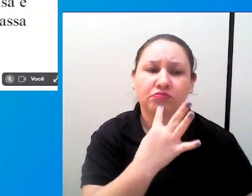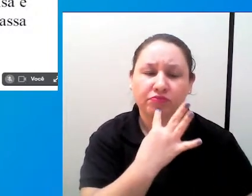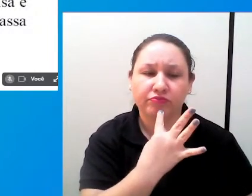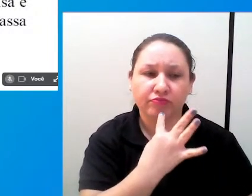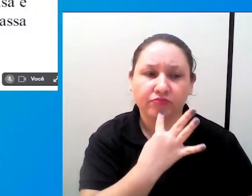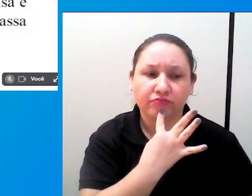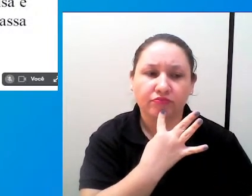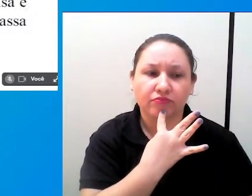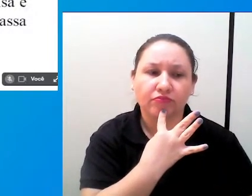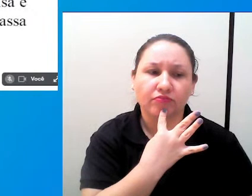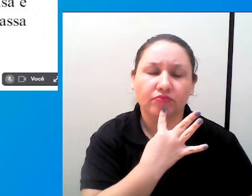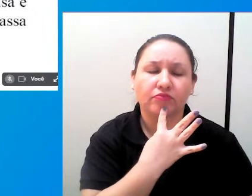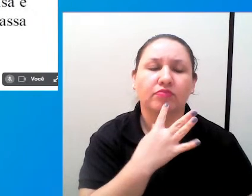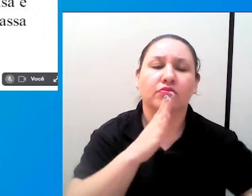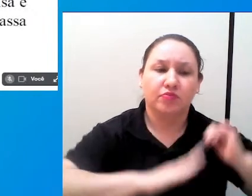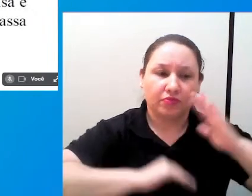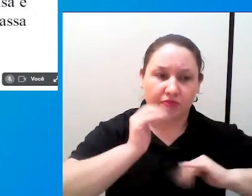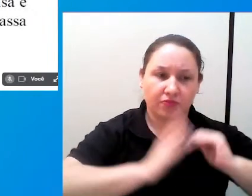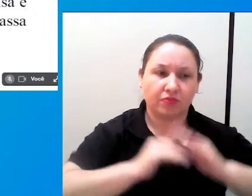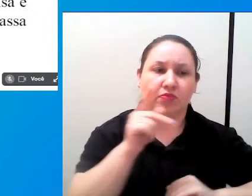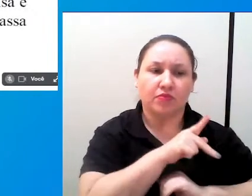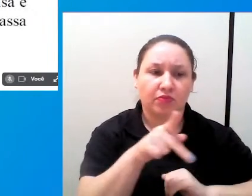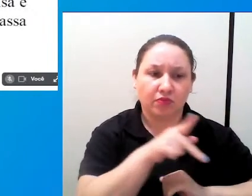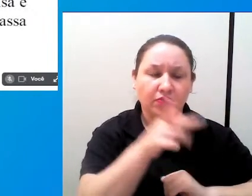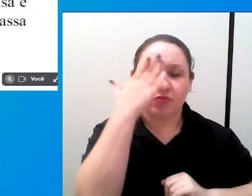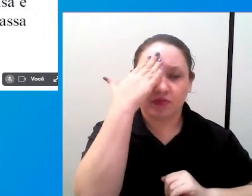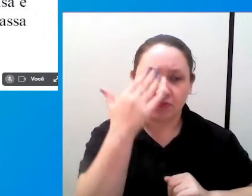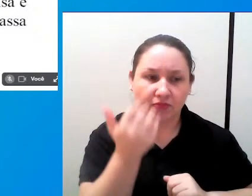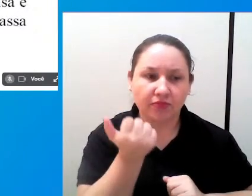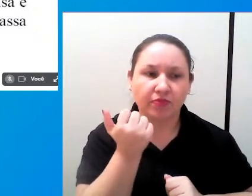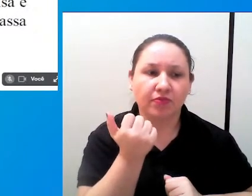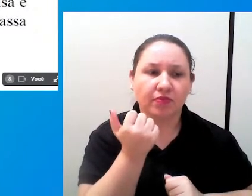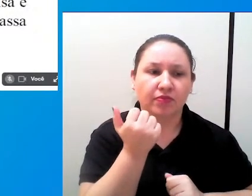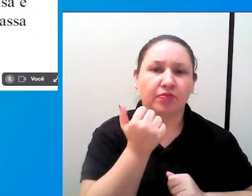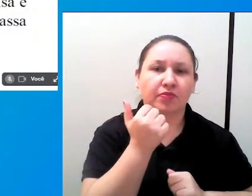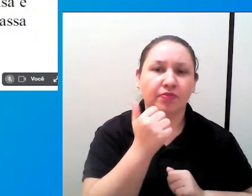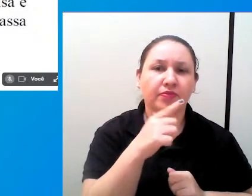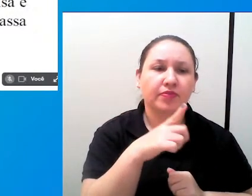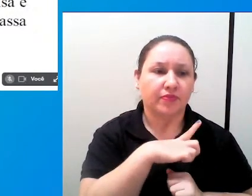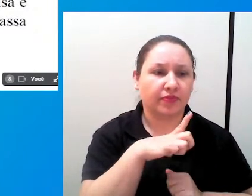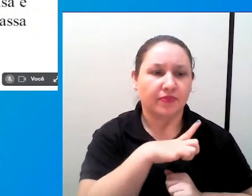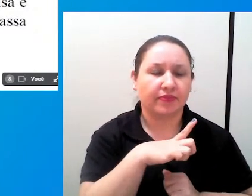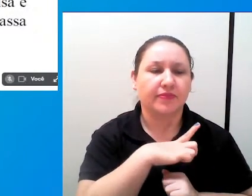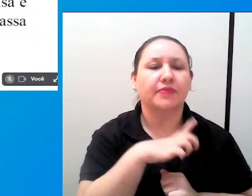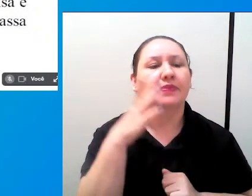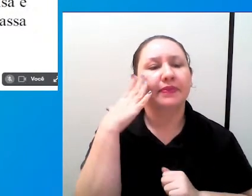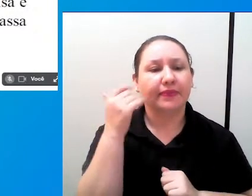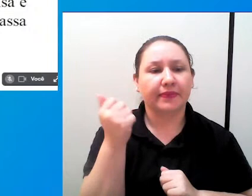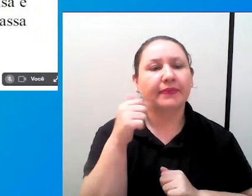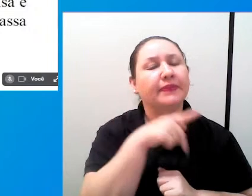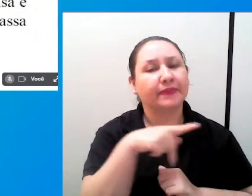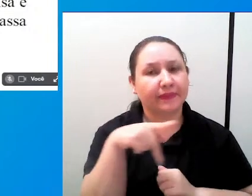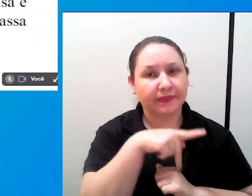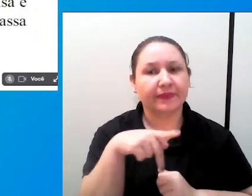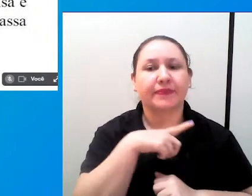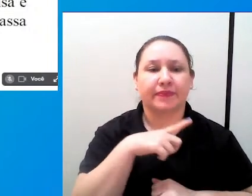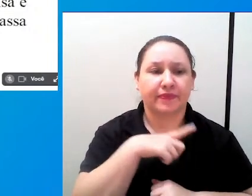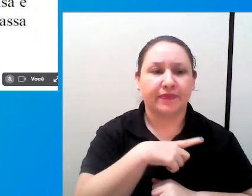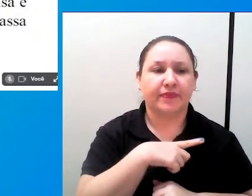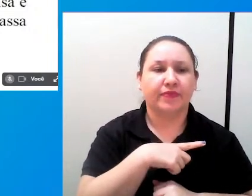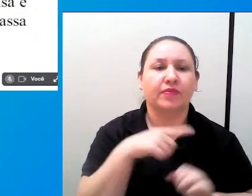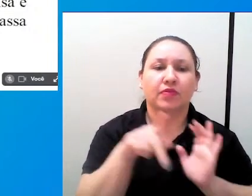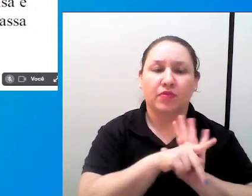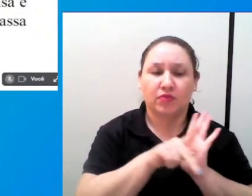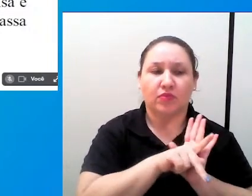integrar com as suas cargas horárias dentro desse eixo. Os professores, ele tem uma parte da sua carga horária da disciplina dedicada a esse eixo.